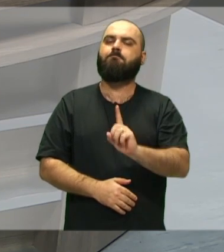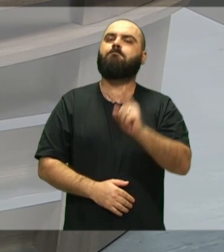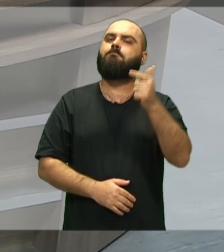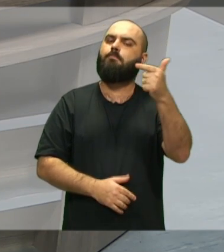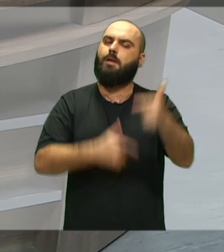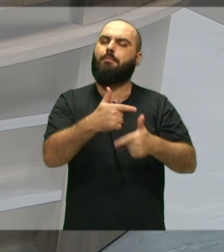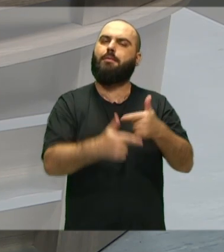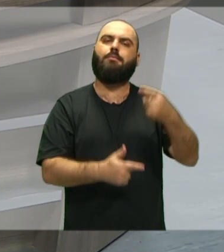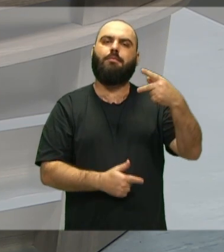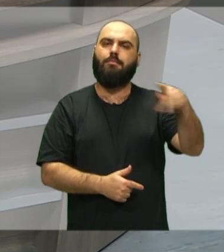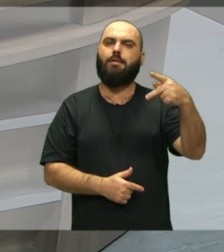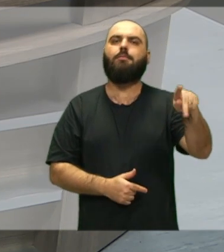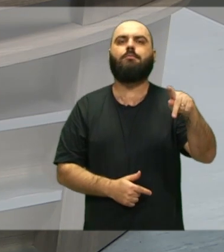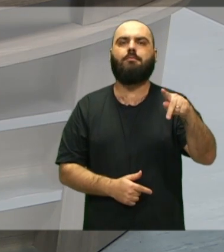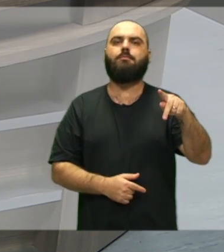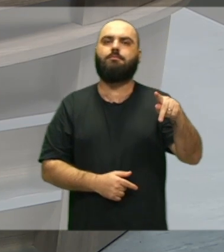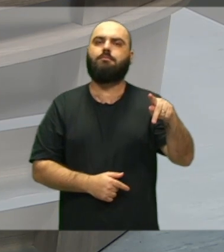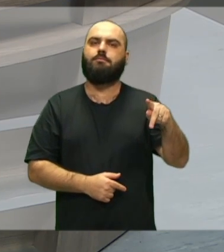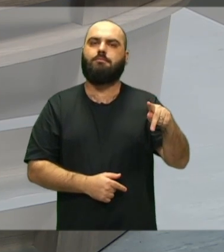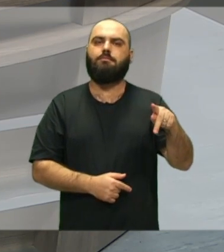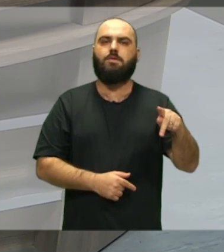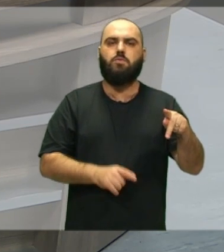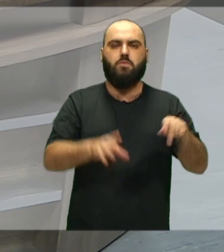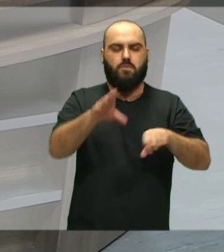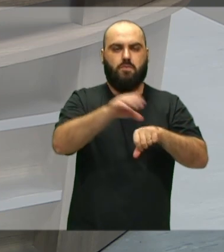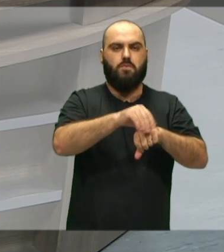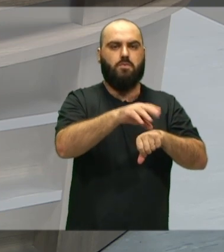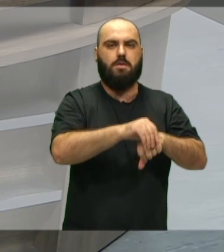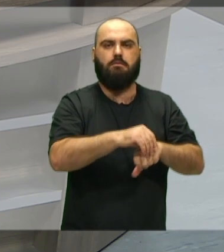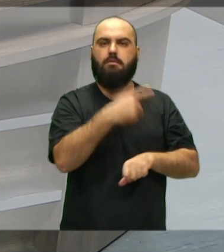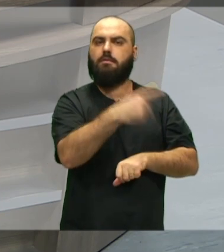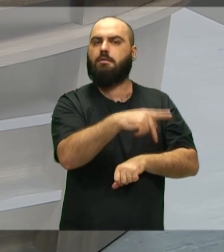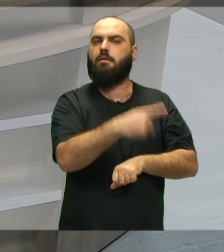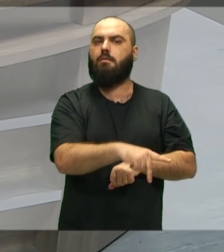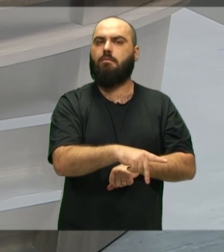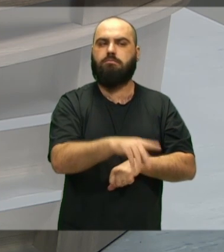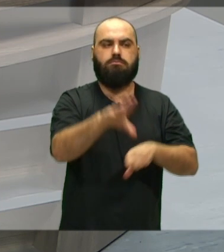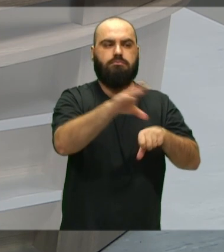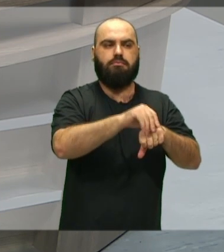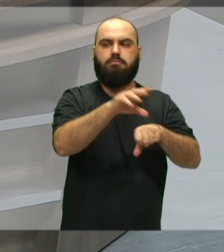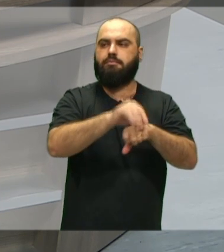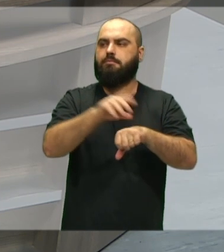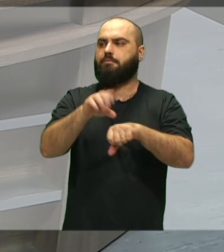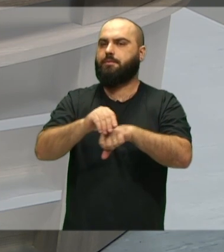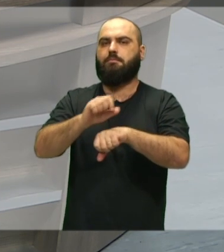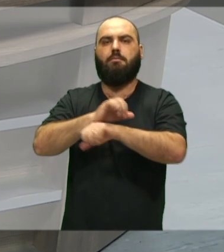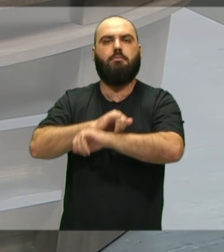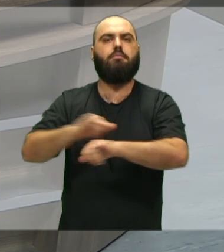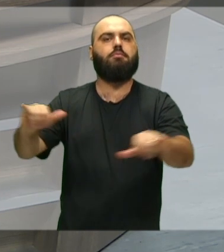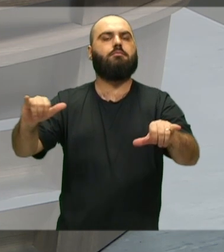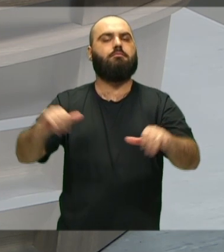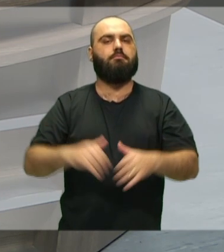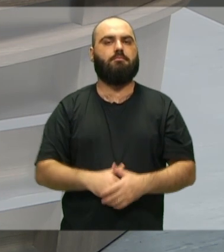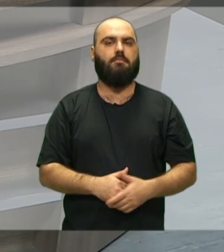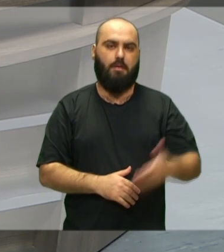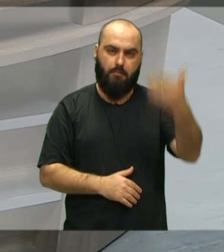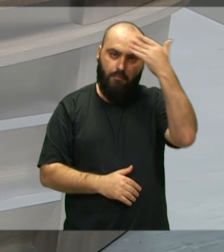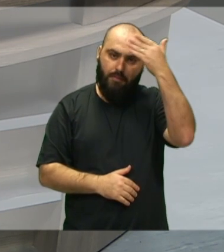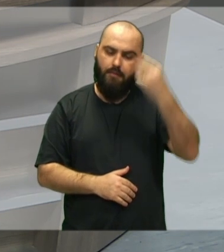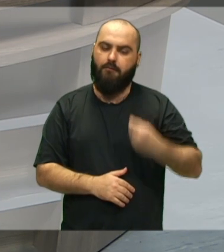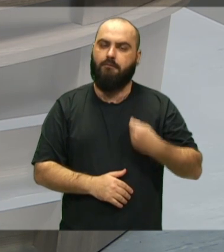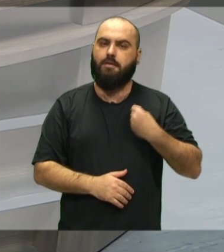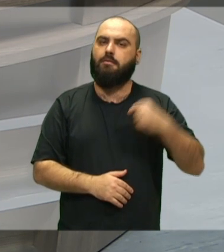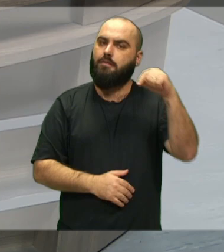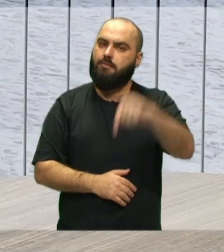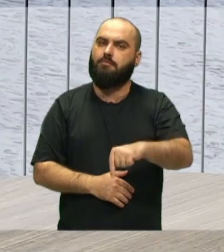trabalho, compartilhar com a gente aqui o teu conhecimento, porque esse é compartilhar conhecimento. Obrigada por vir aqui e nos trazer esse